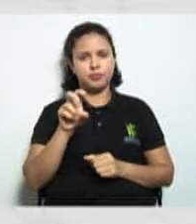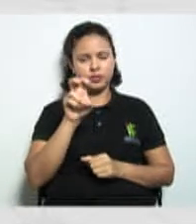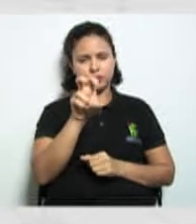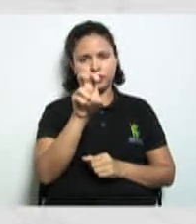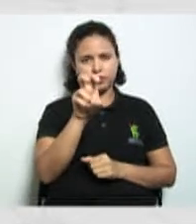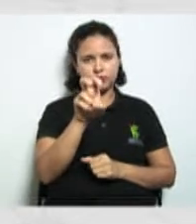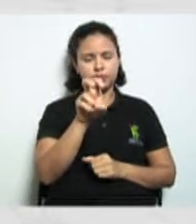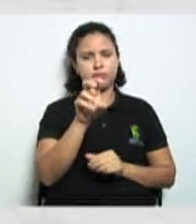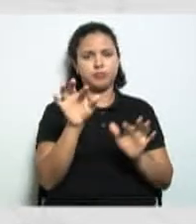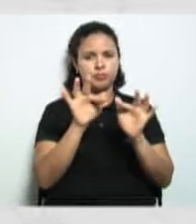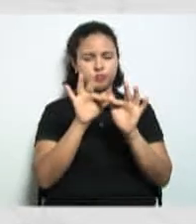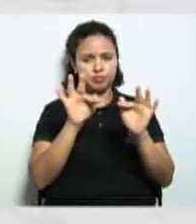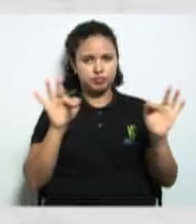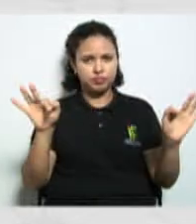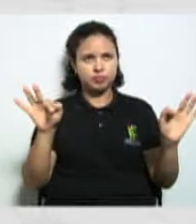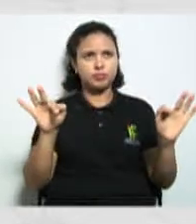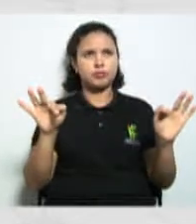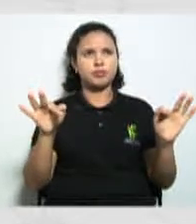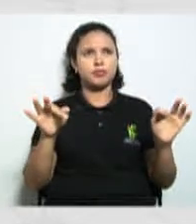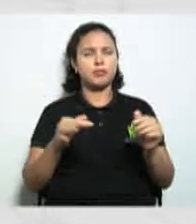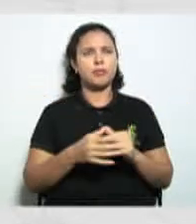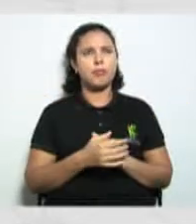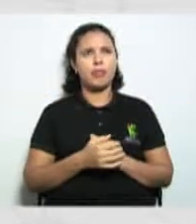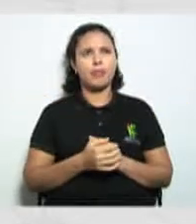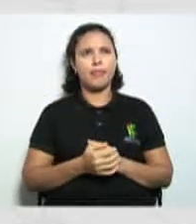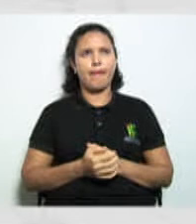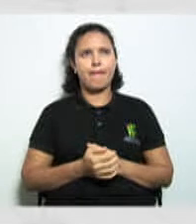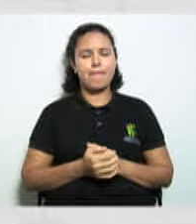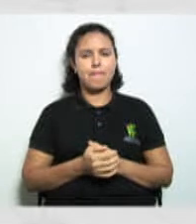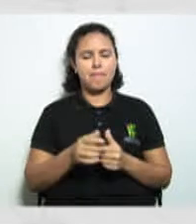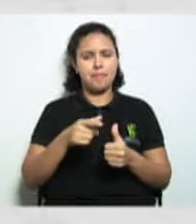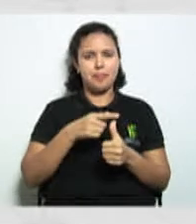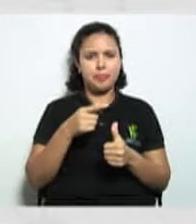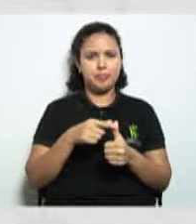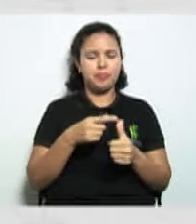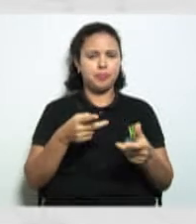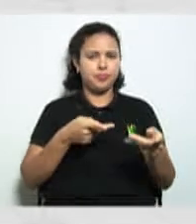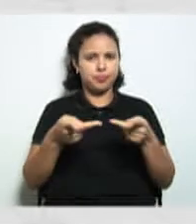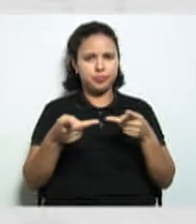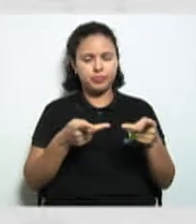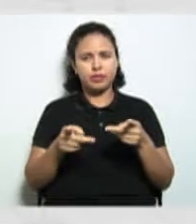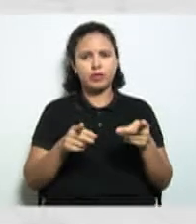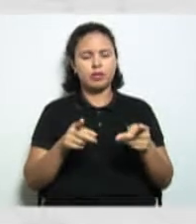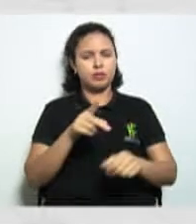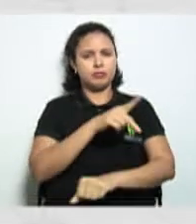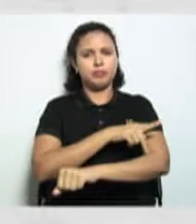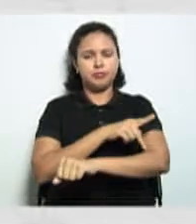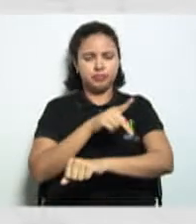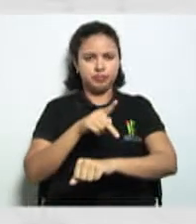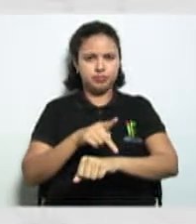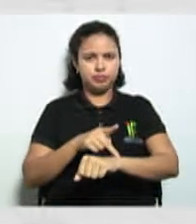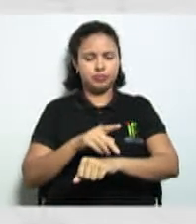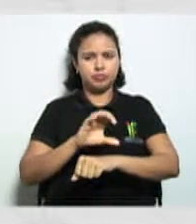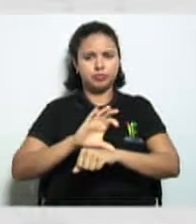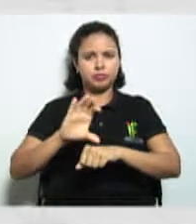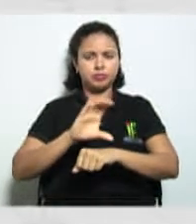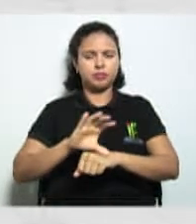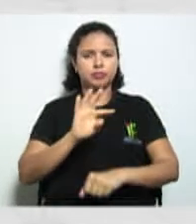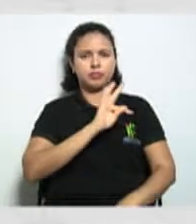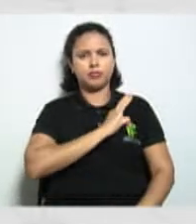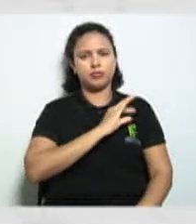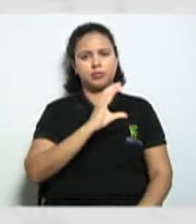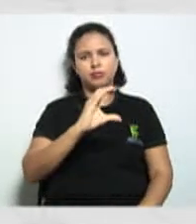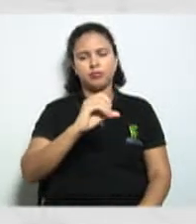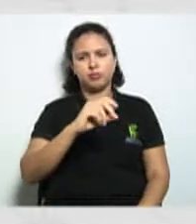5 afirmativas. Primeira delas, no projeto pedagógico do curso técnico em